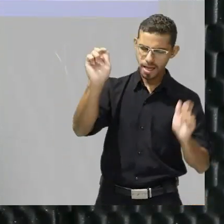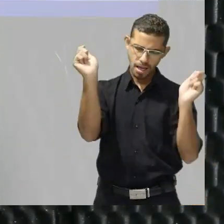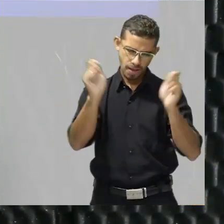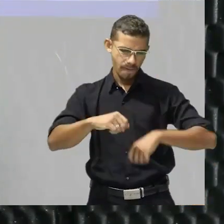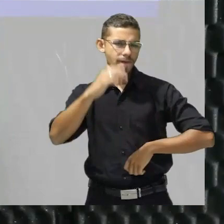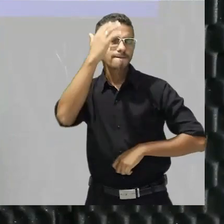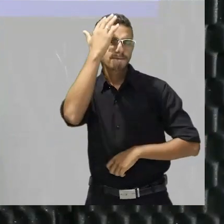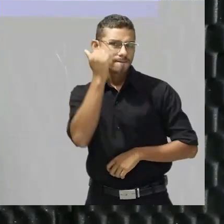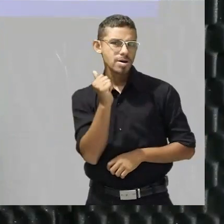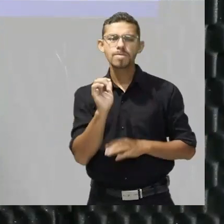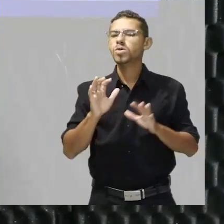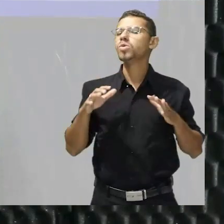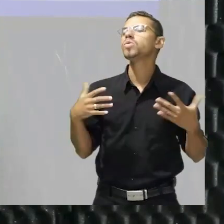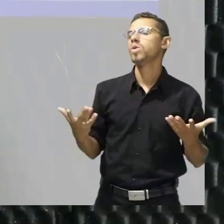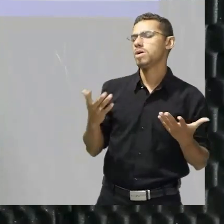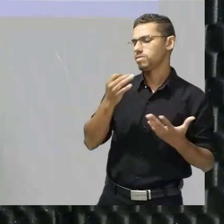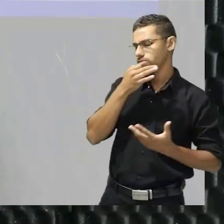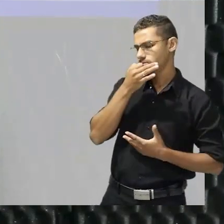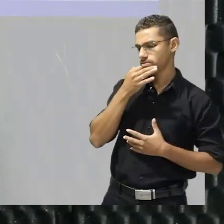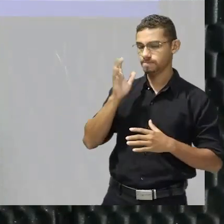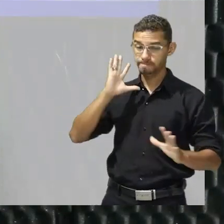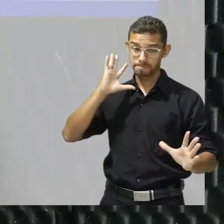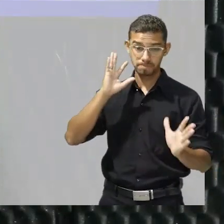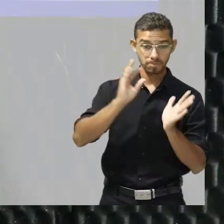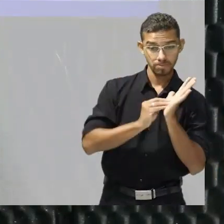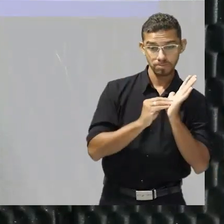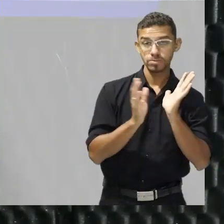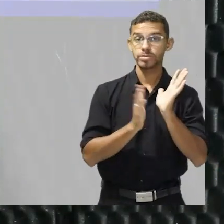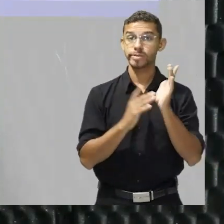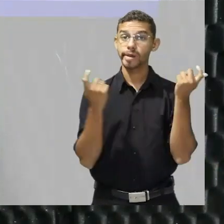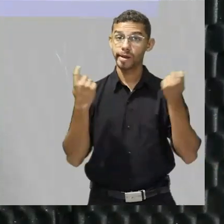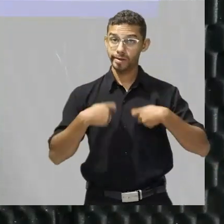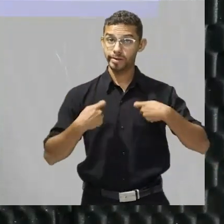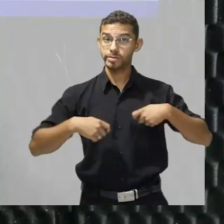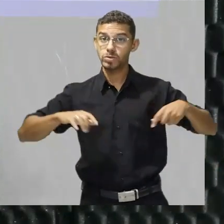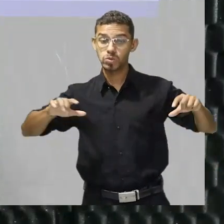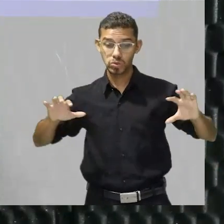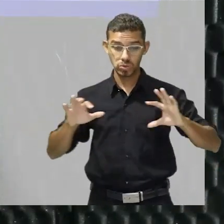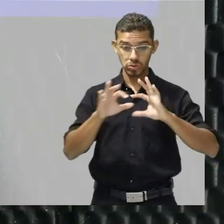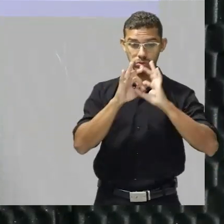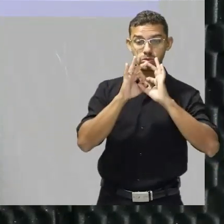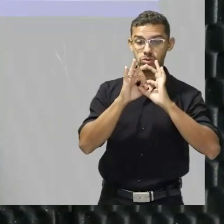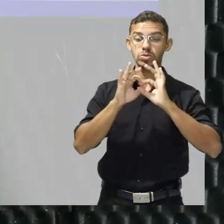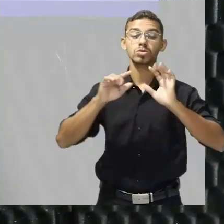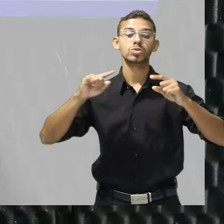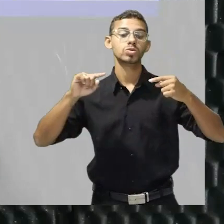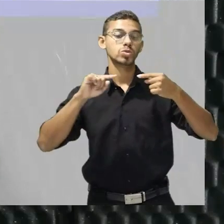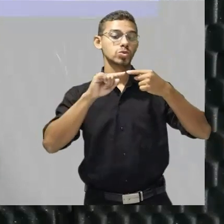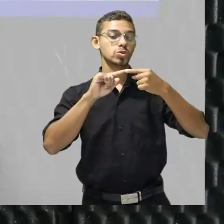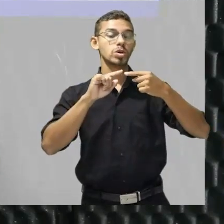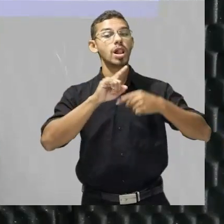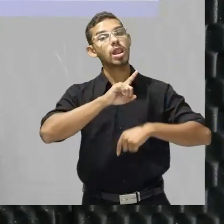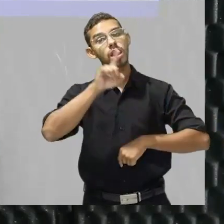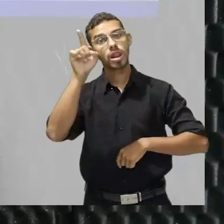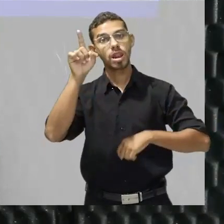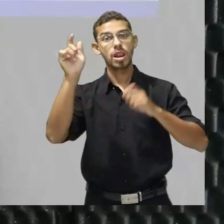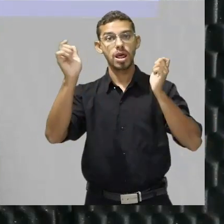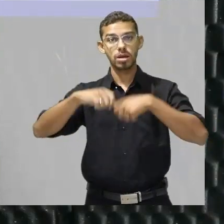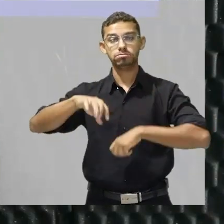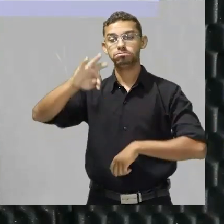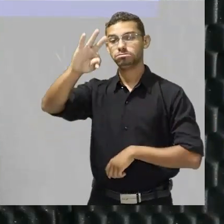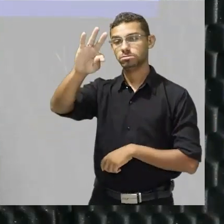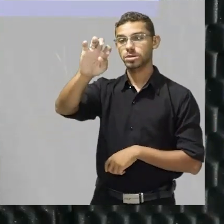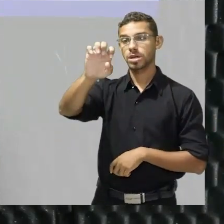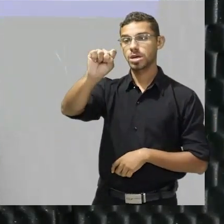então vocês vão trabalhar em cima dessa tese esses argumentos eles têm que estar ligado com o que vocês defenderam lá em cima na